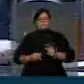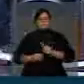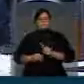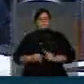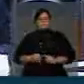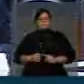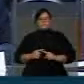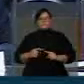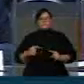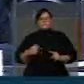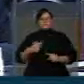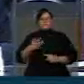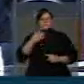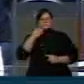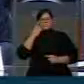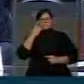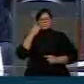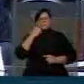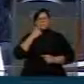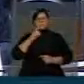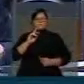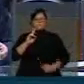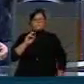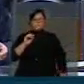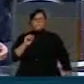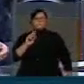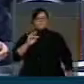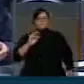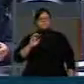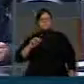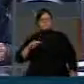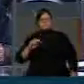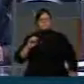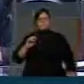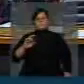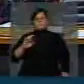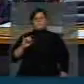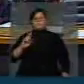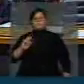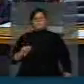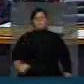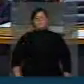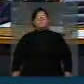a palavra ao deputado Duarte Nogueira. A palavra, Vossa Excelência.